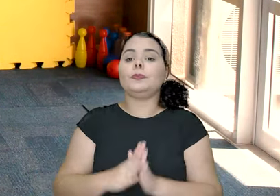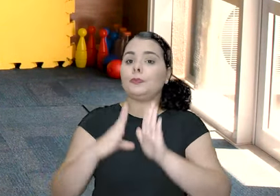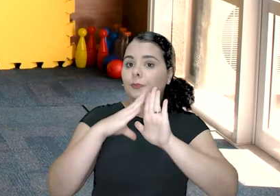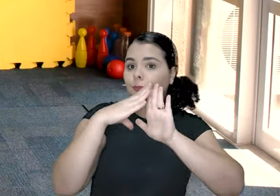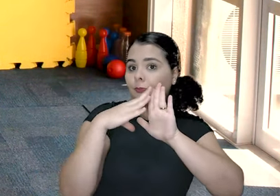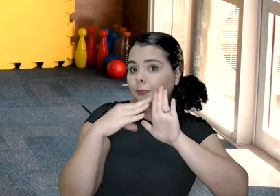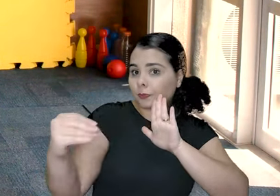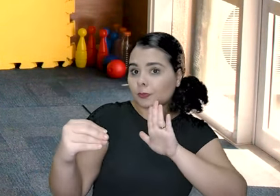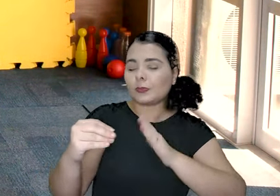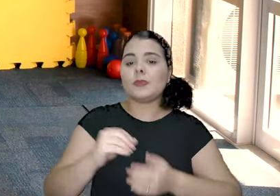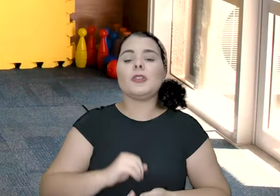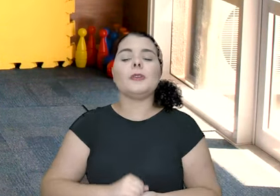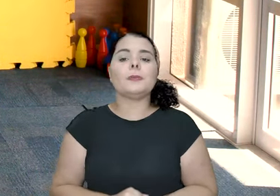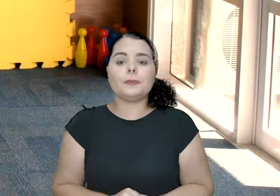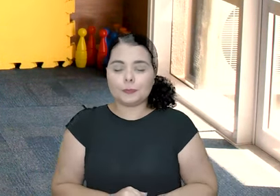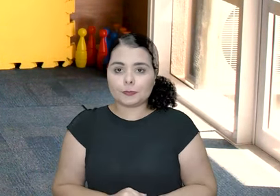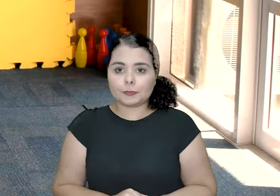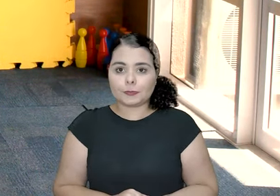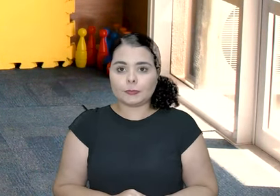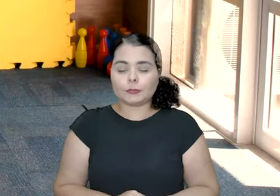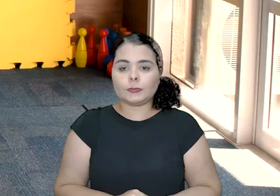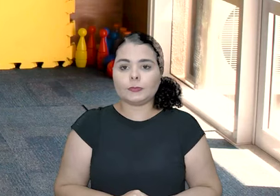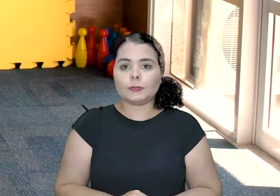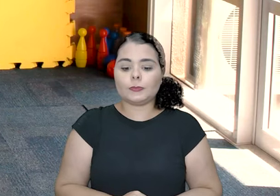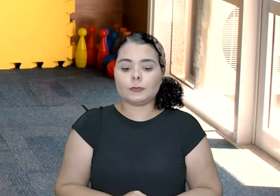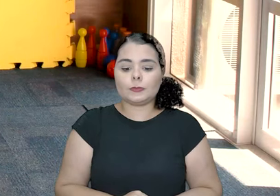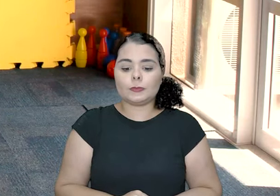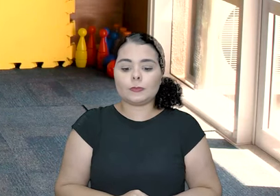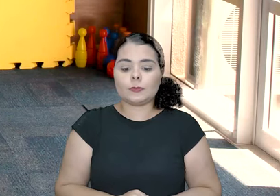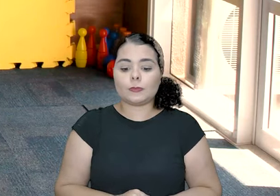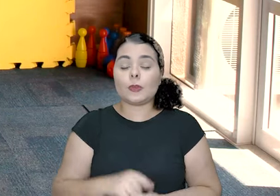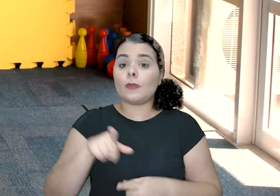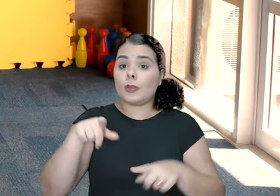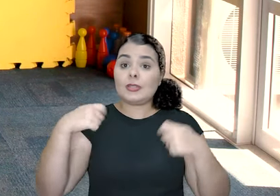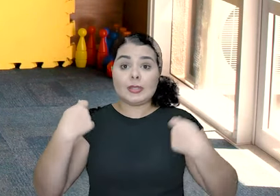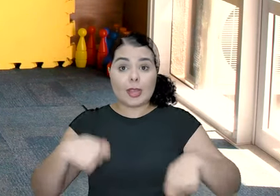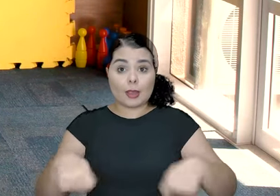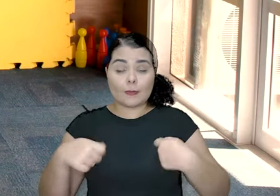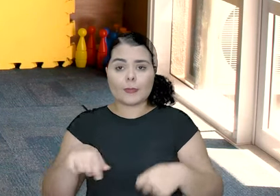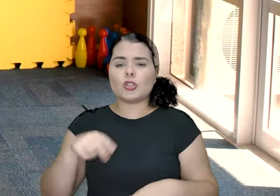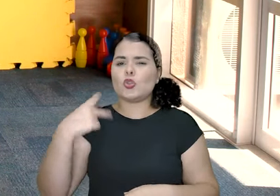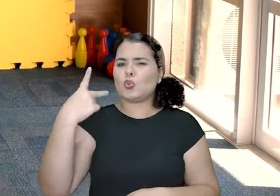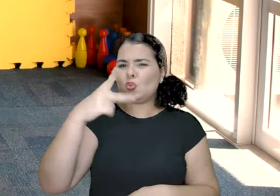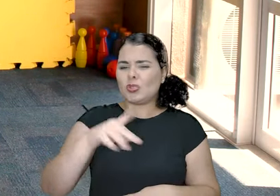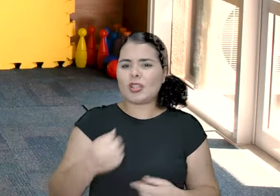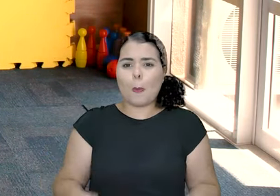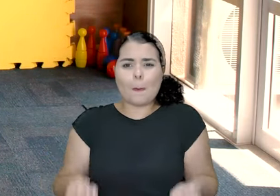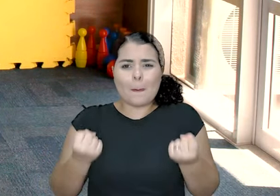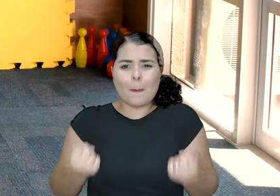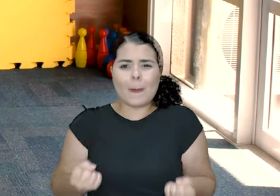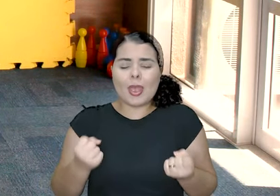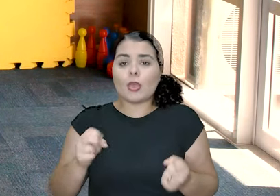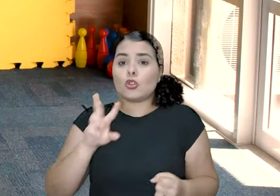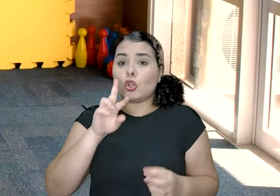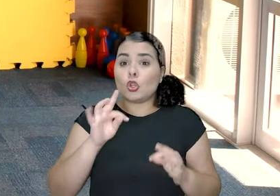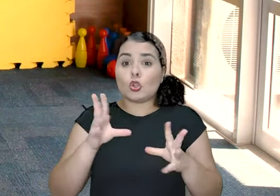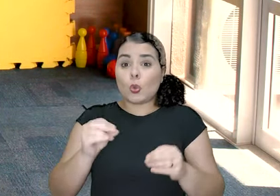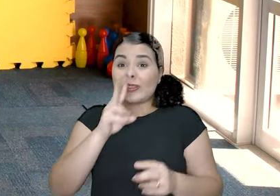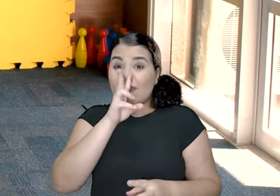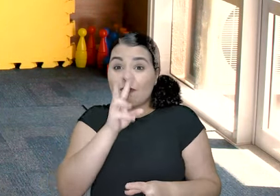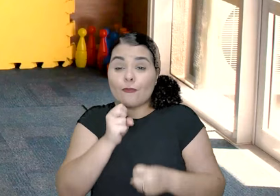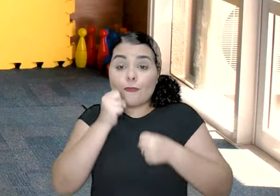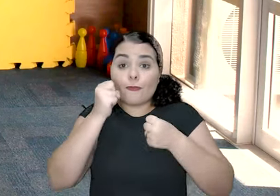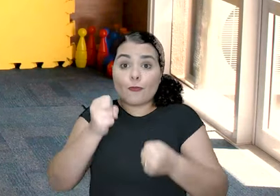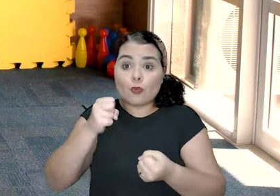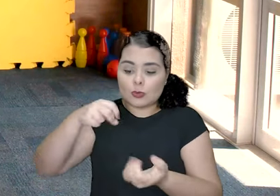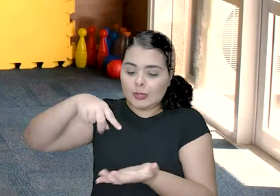volta. Sobe e volta. Põe todo o seu peso, toda a sua força nessa perna